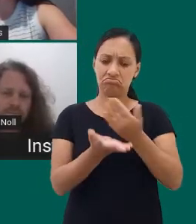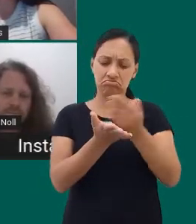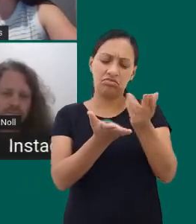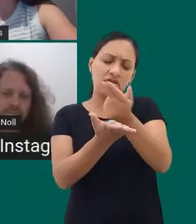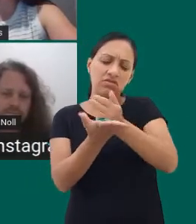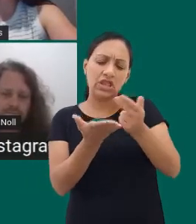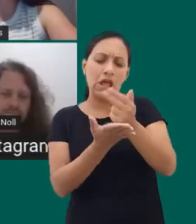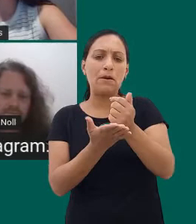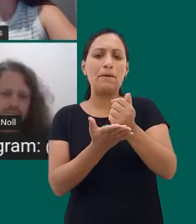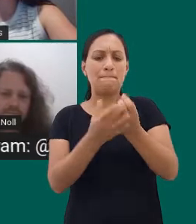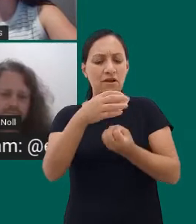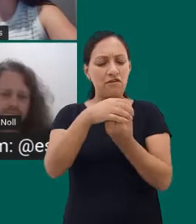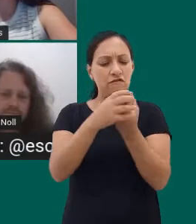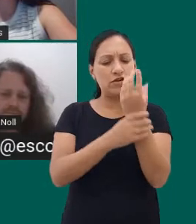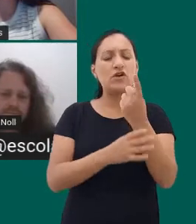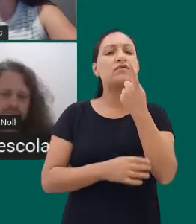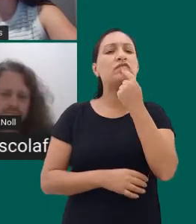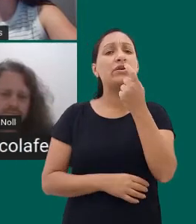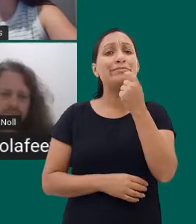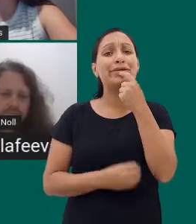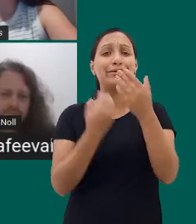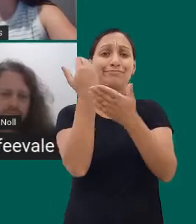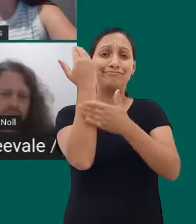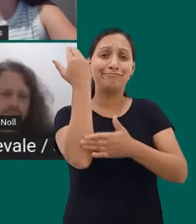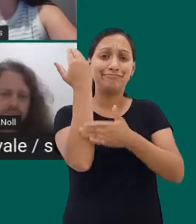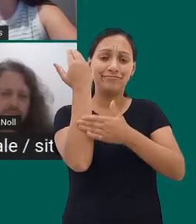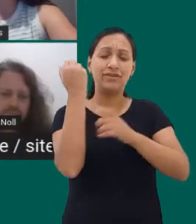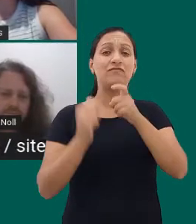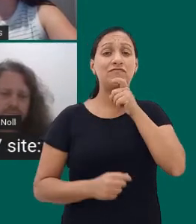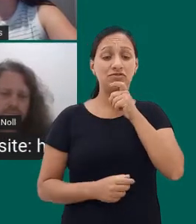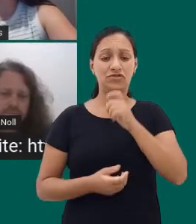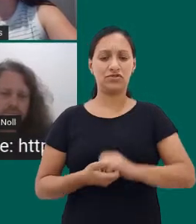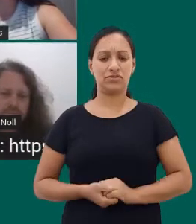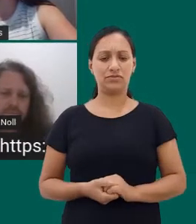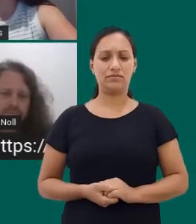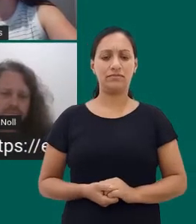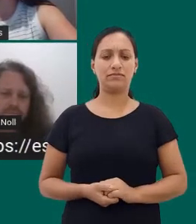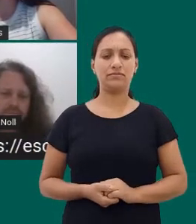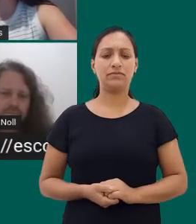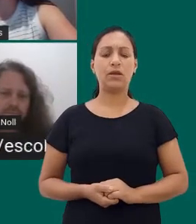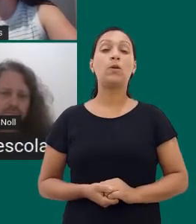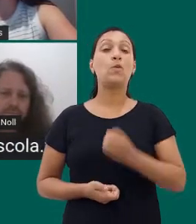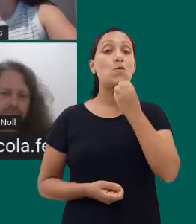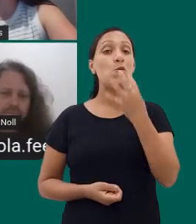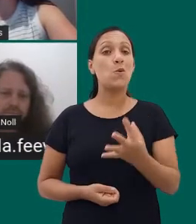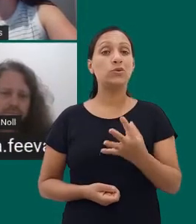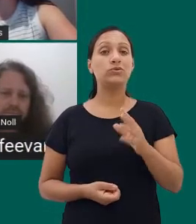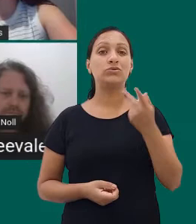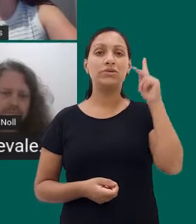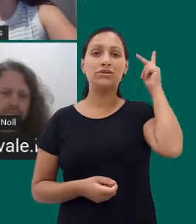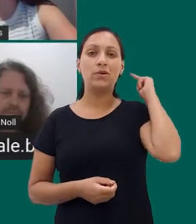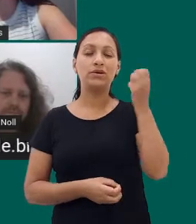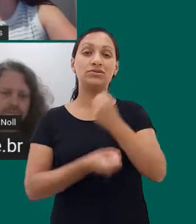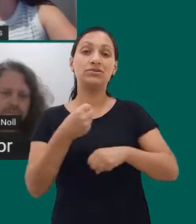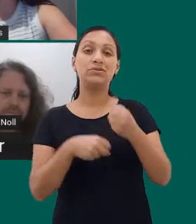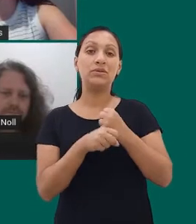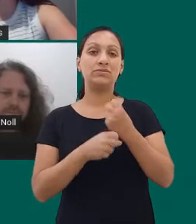flor vermelha com caule verde. Um conto de Ellen Barclay, de 2010.